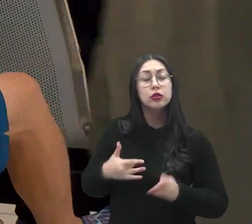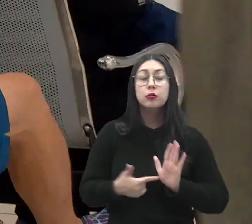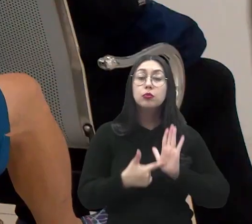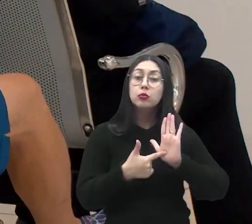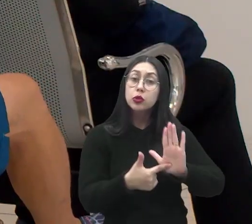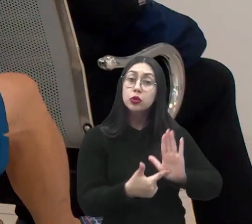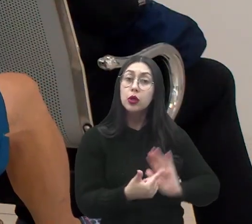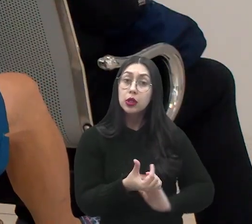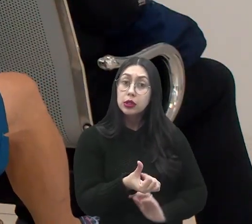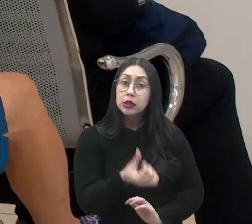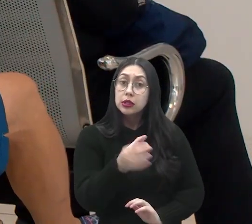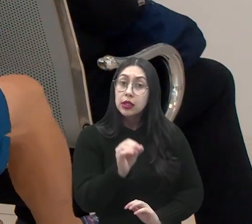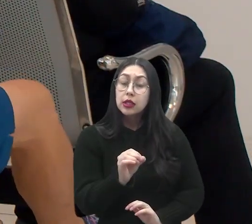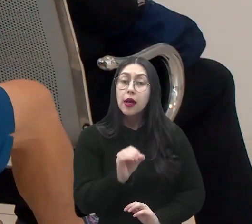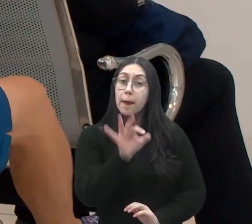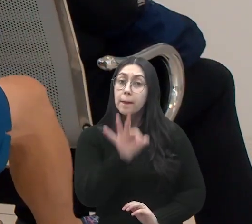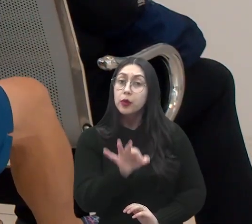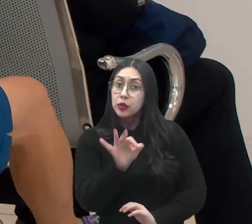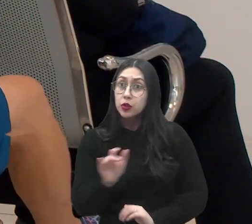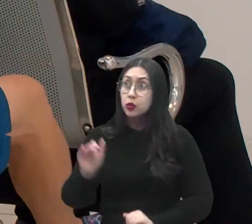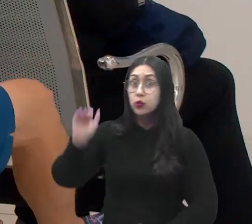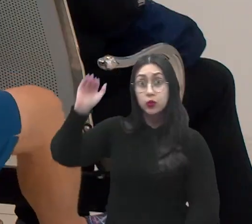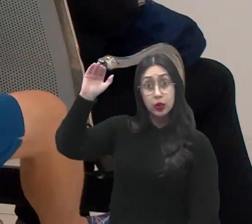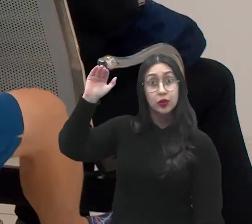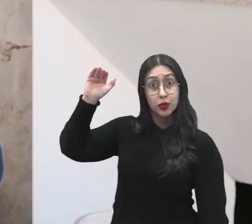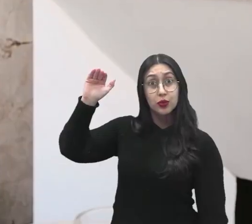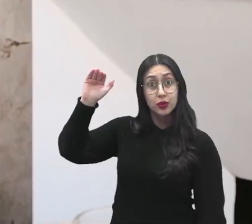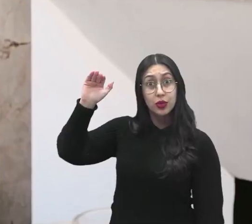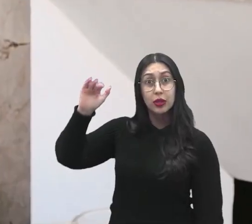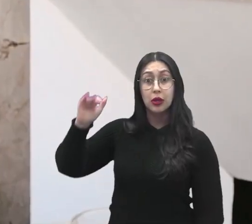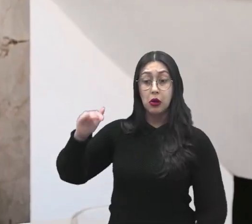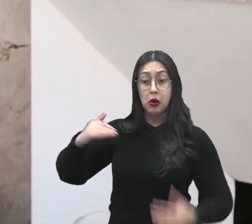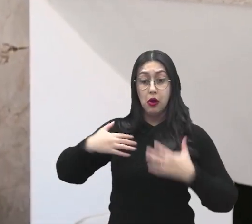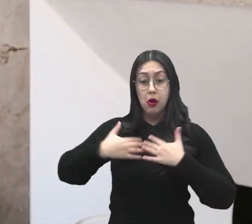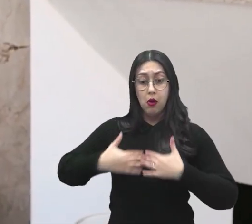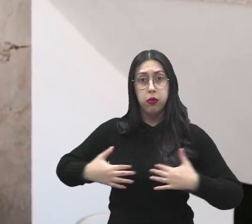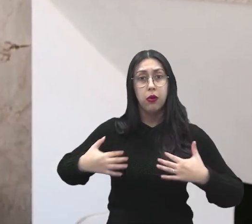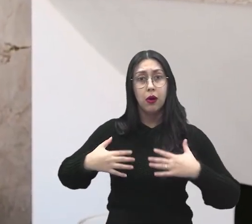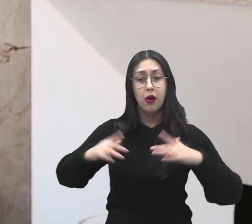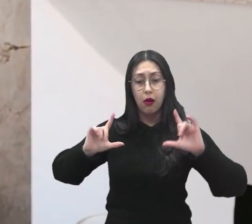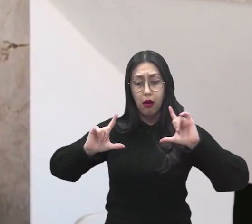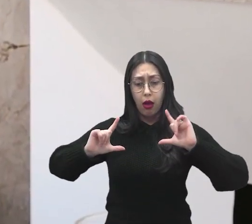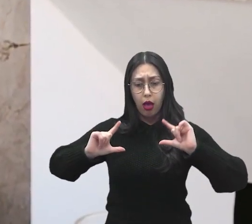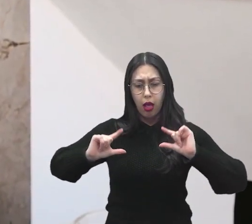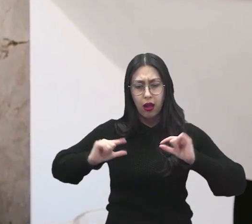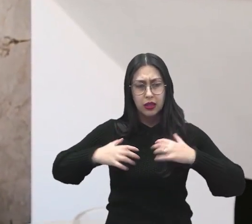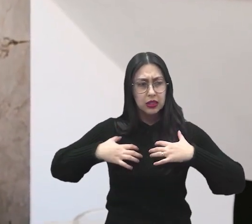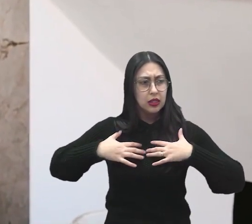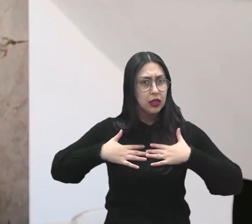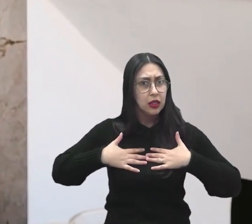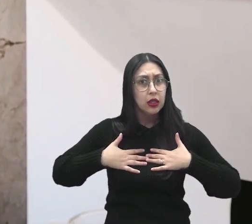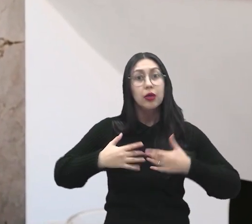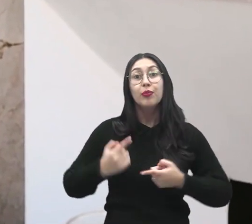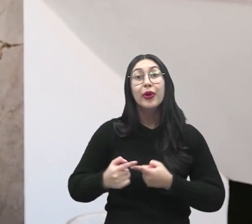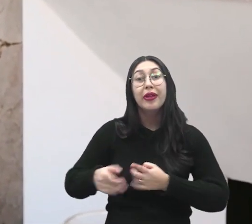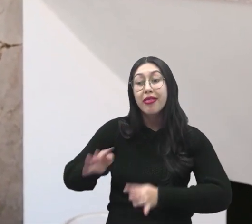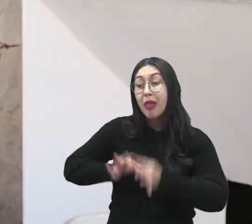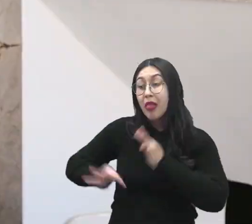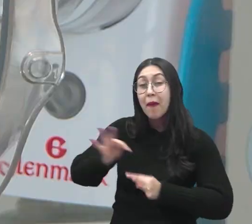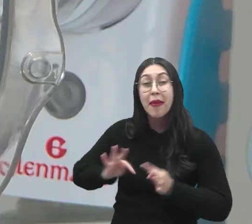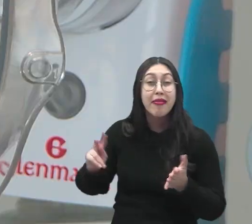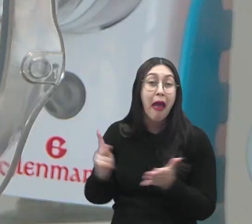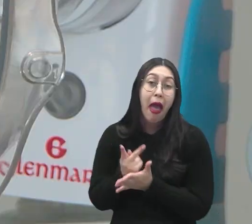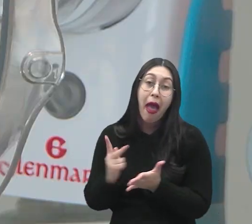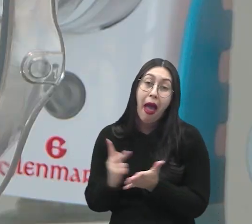Saúde mostrou que 60% dos adultos com asma têm função pulmonar reduzida devido a tratamentos